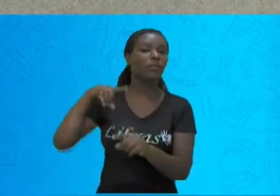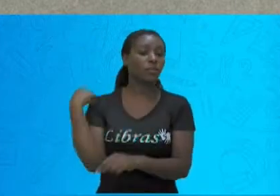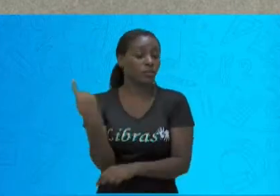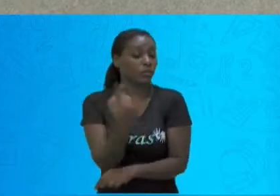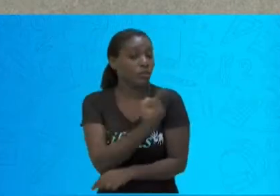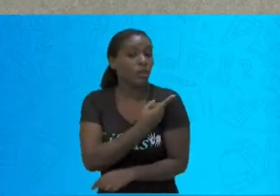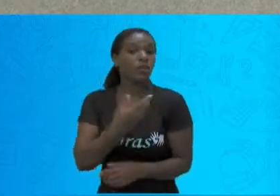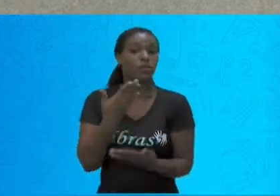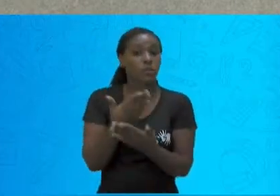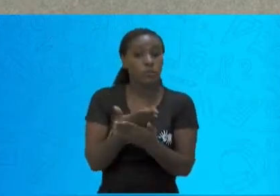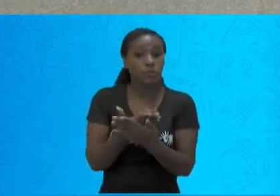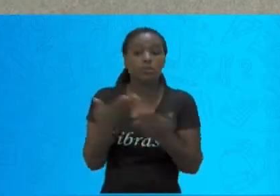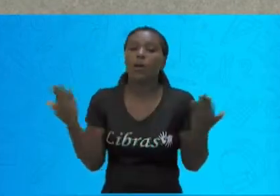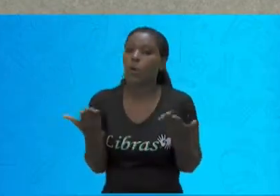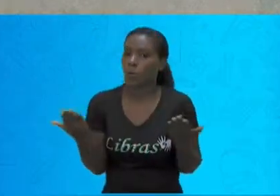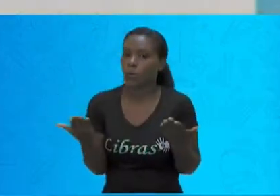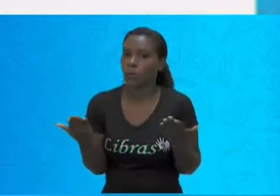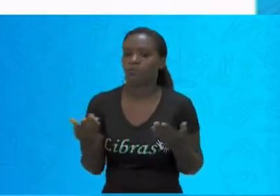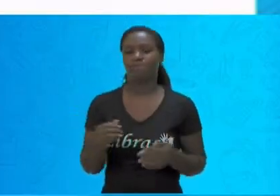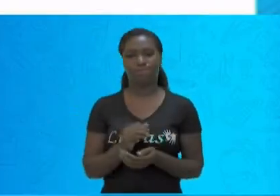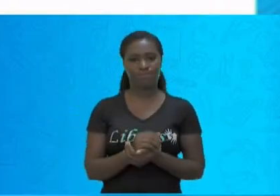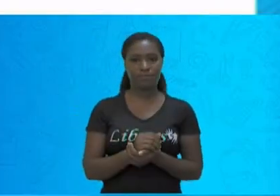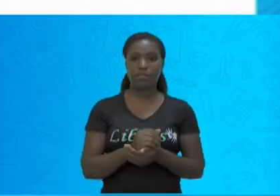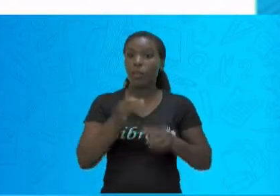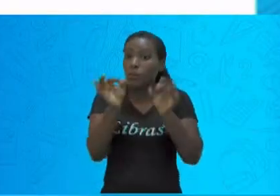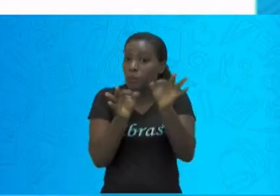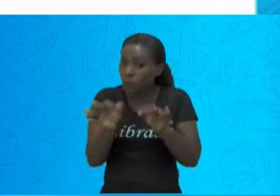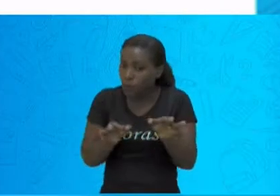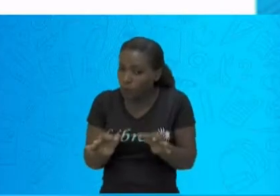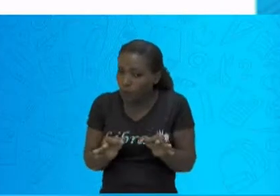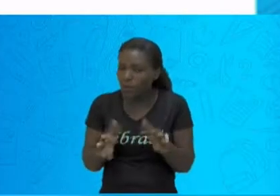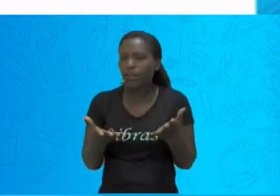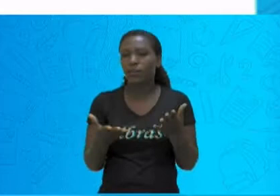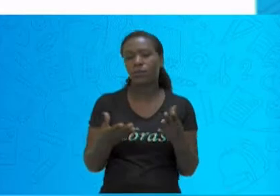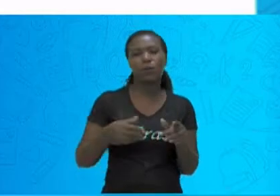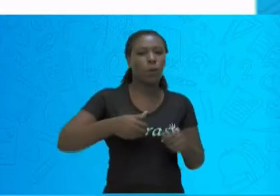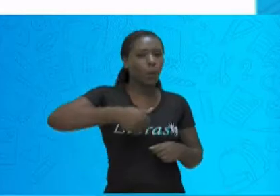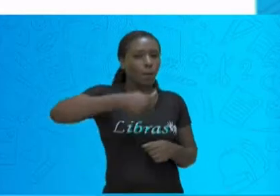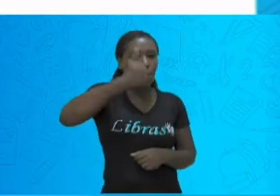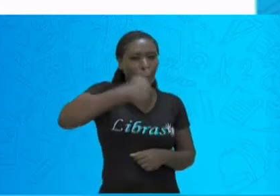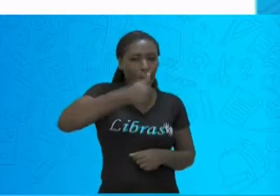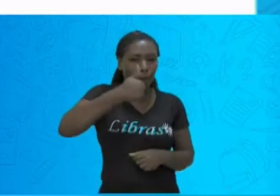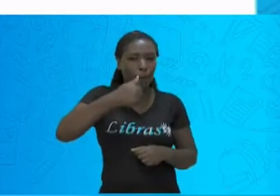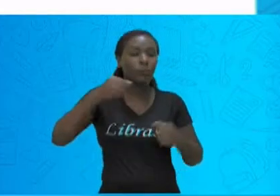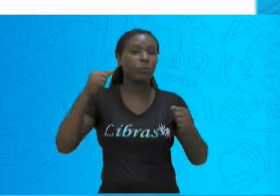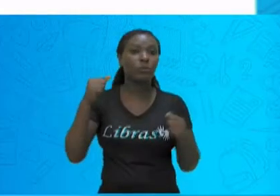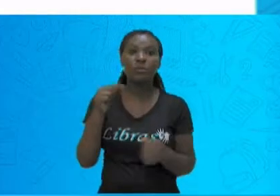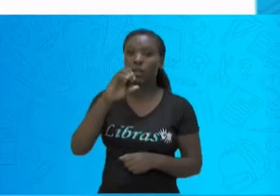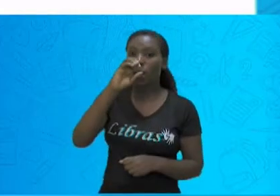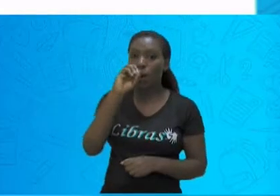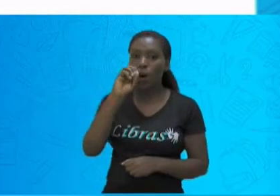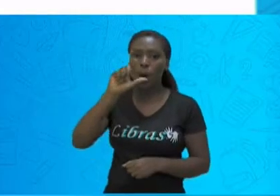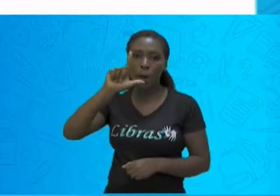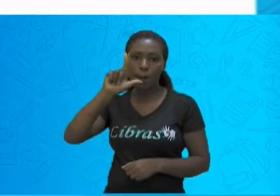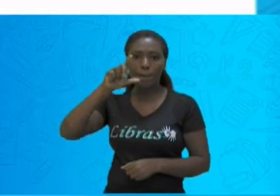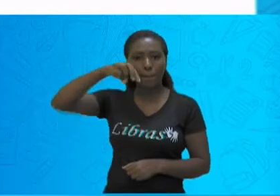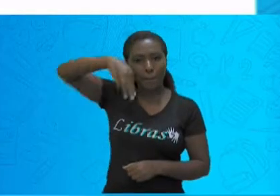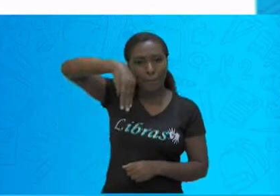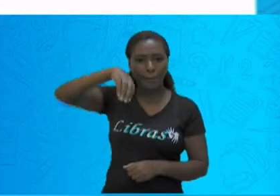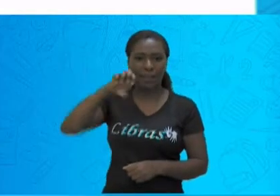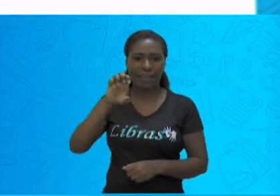começaremos pelos olmecas. Os olmecas são fáceis de serem